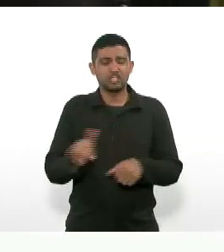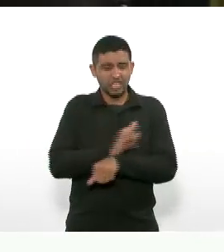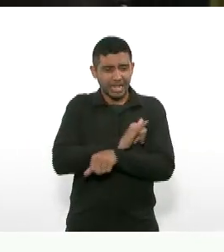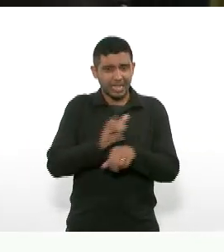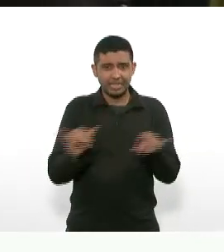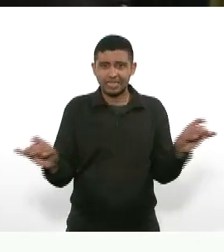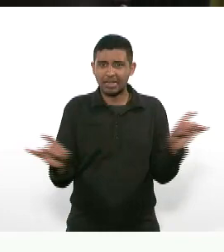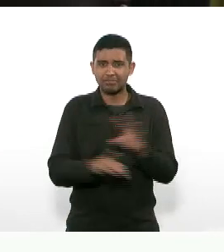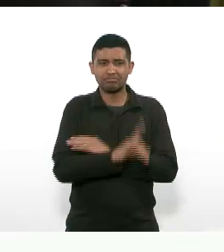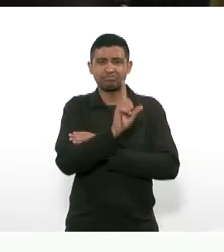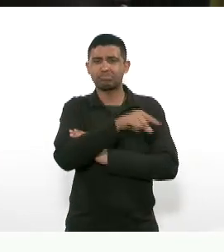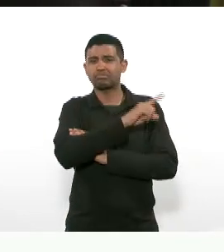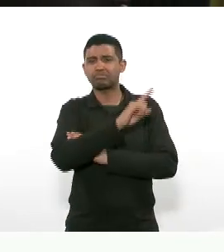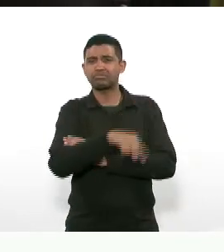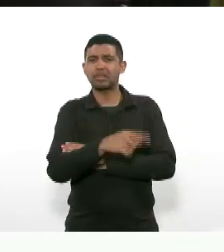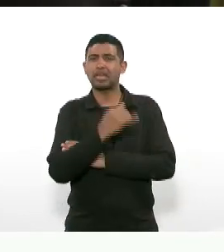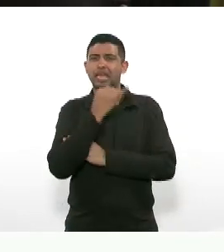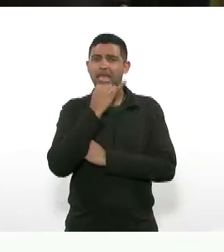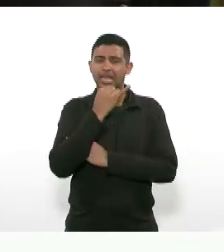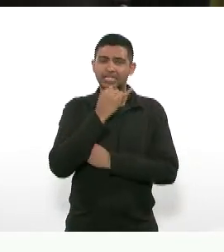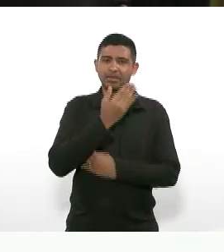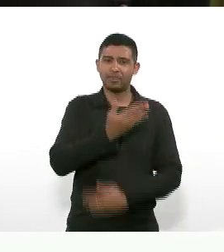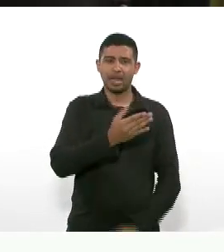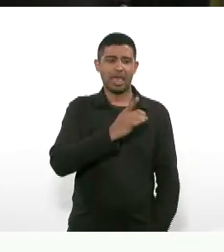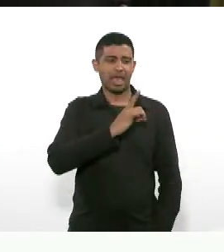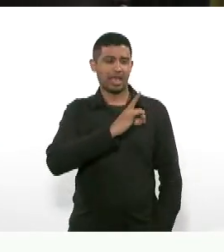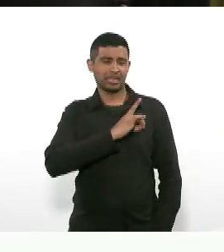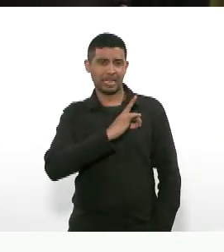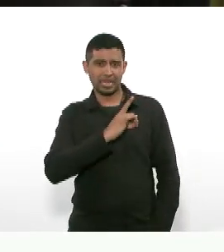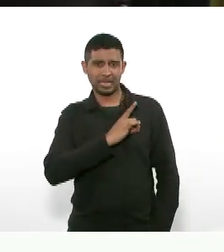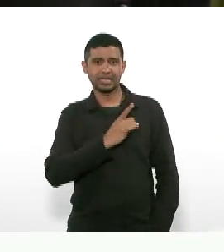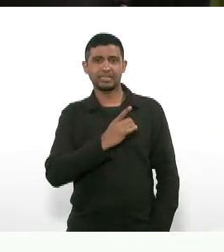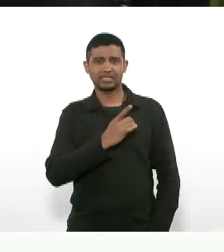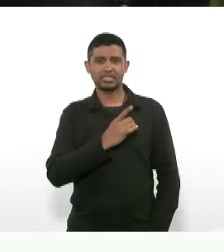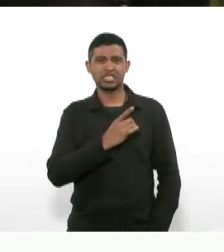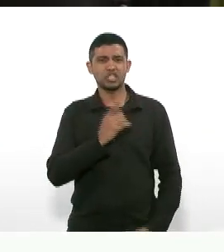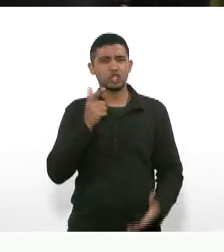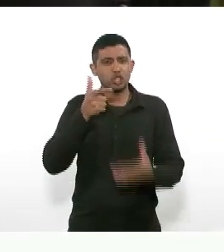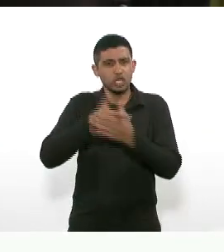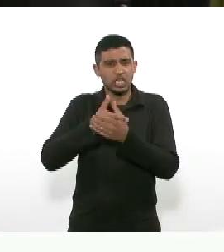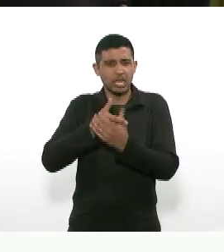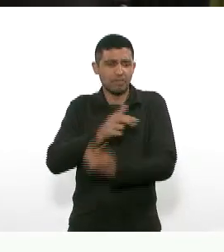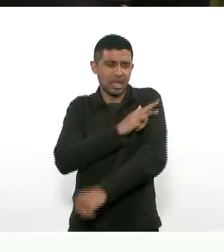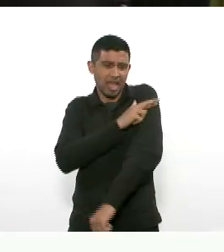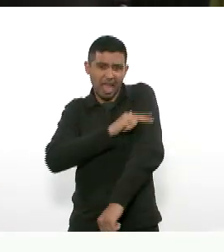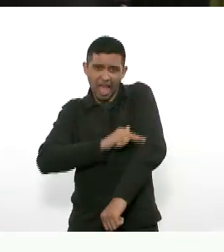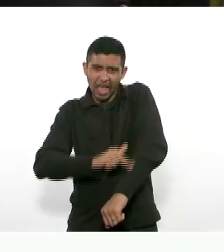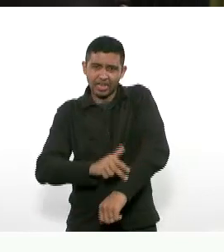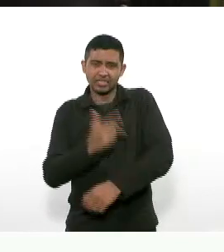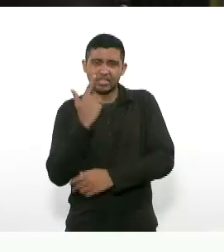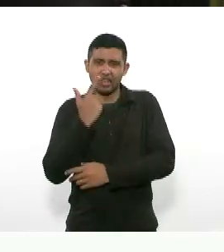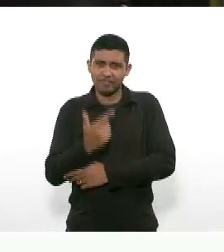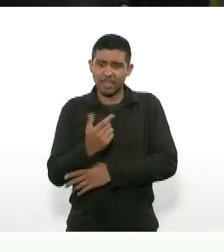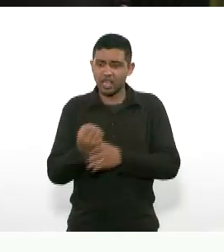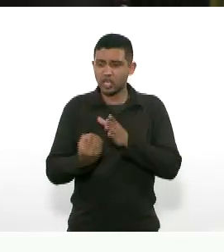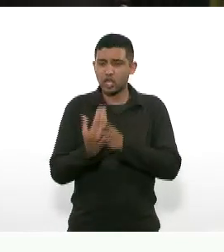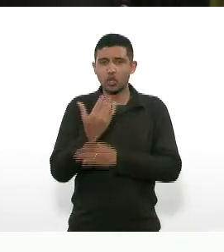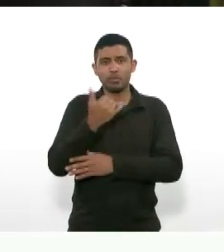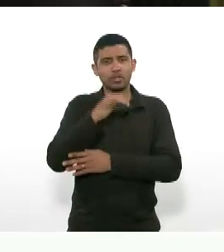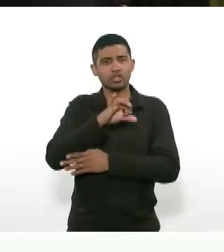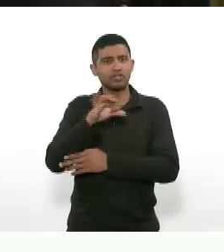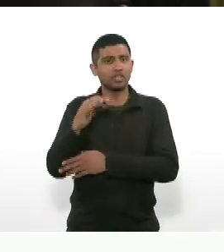dizer aqui a Delegacia de Crimes Raciais, que foi criada em 94, extinta em 95, e no ano